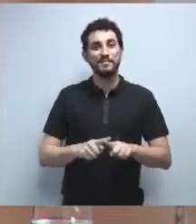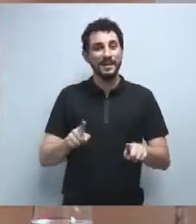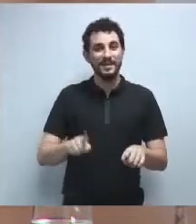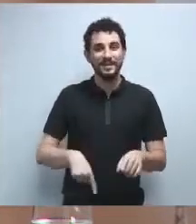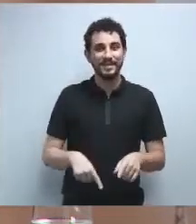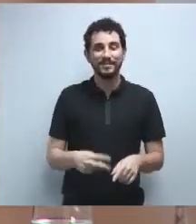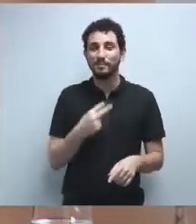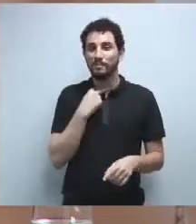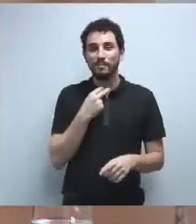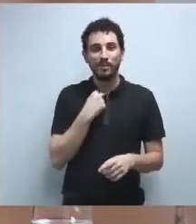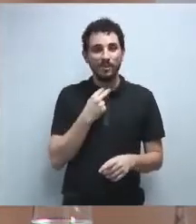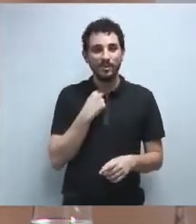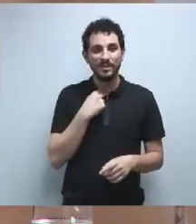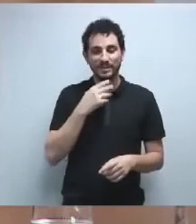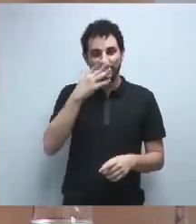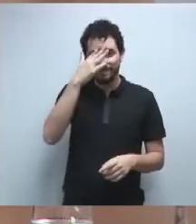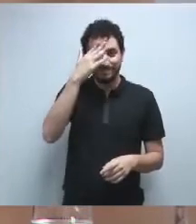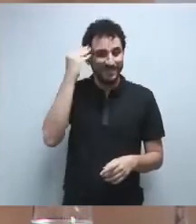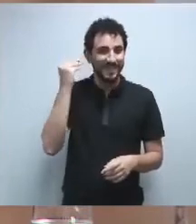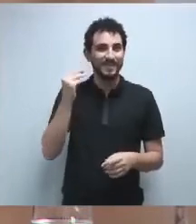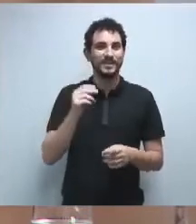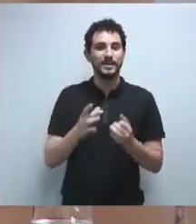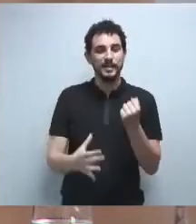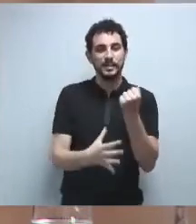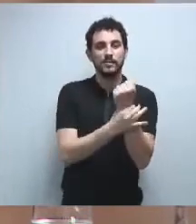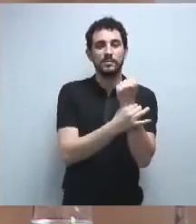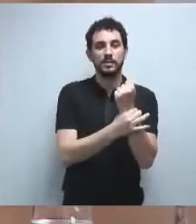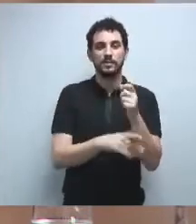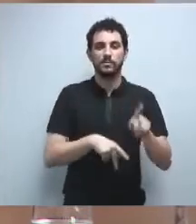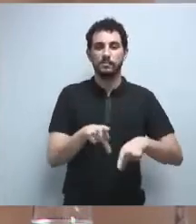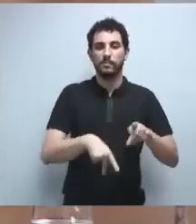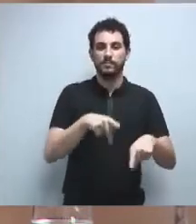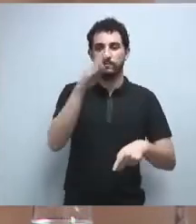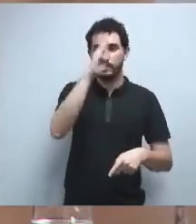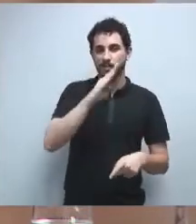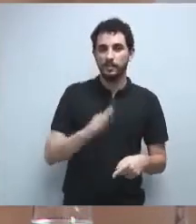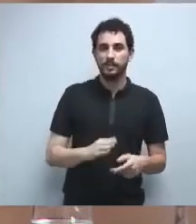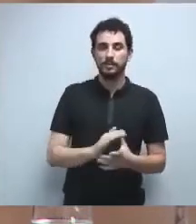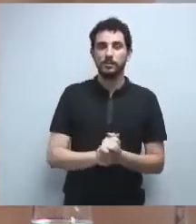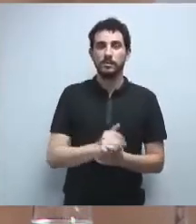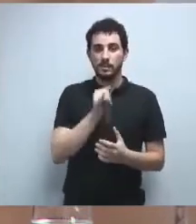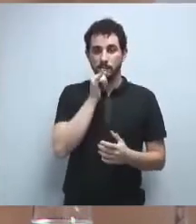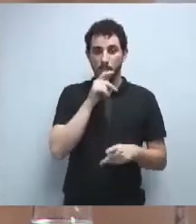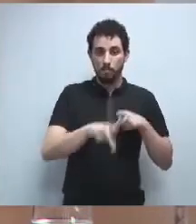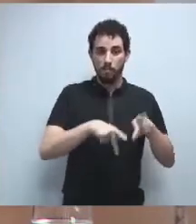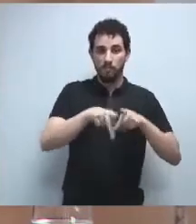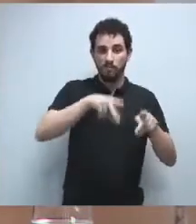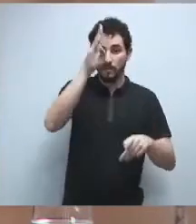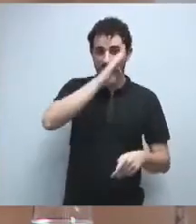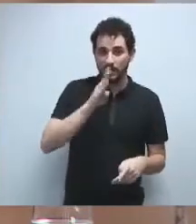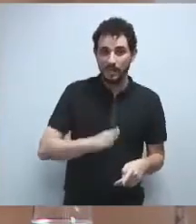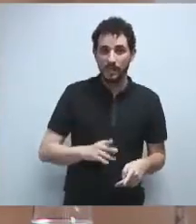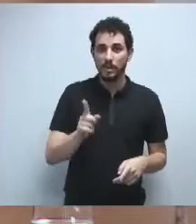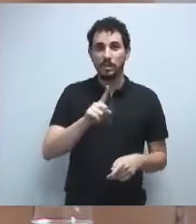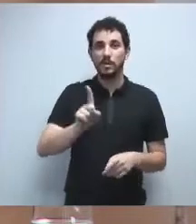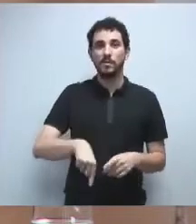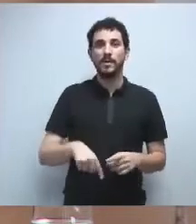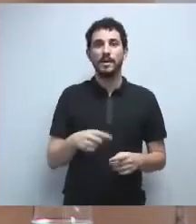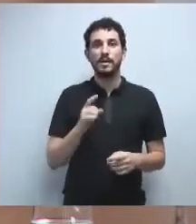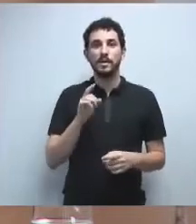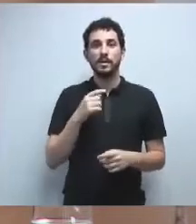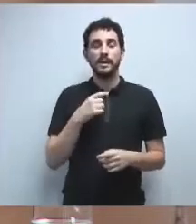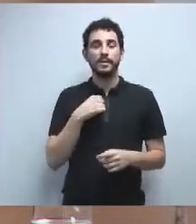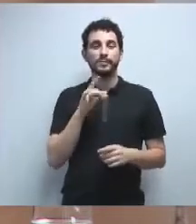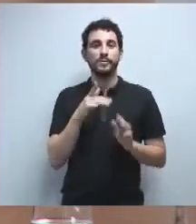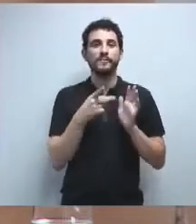para a segurança do povo brasileiro e quando eu falo povo brasileiro não tem nada de maragogi nessa